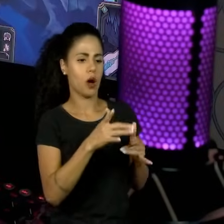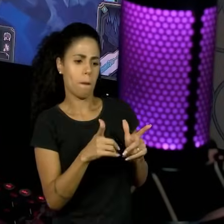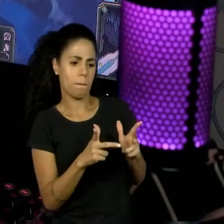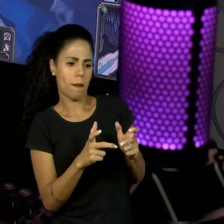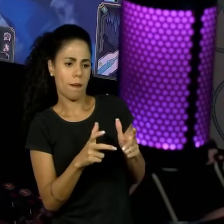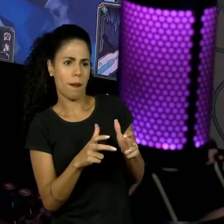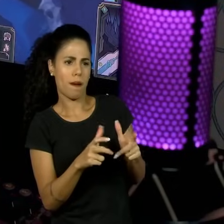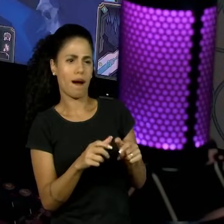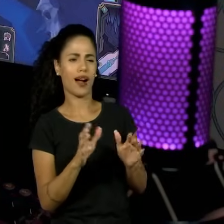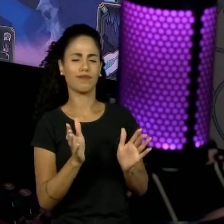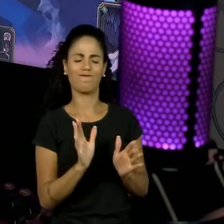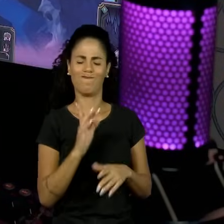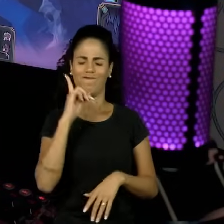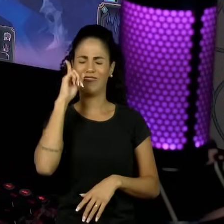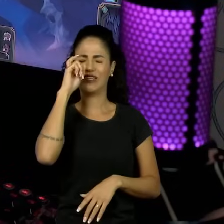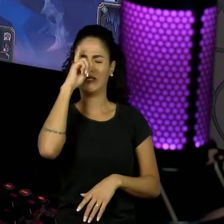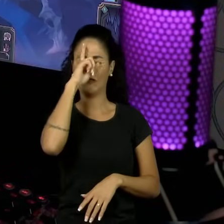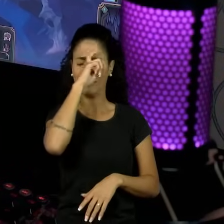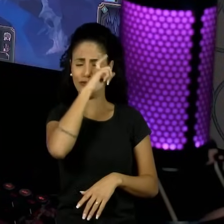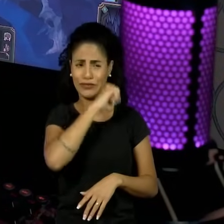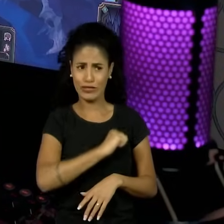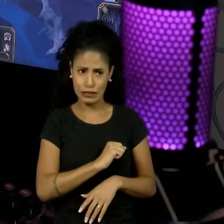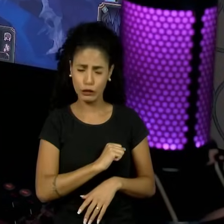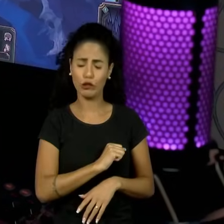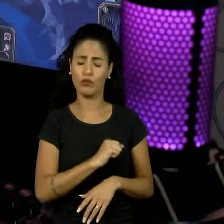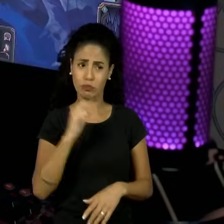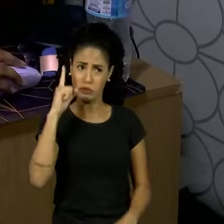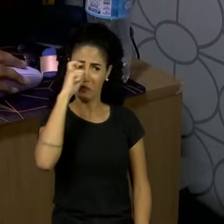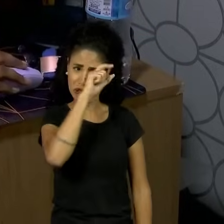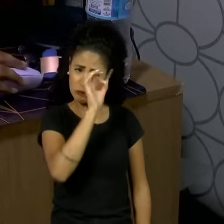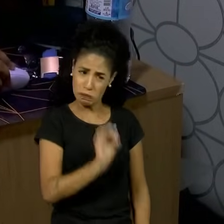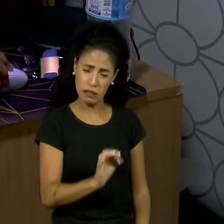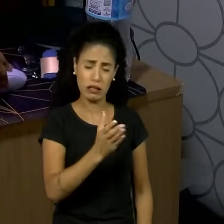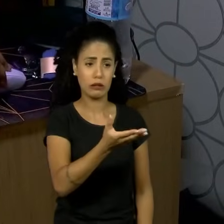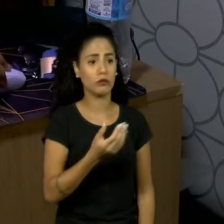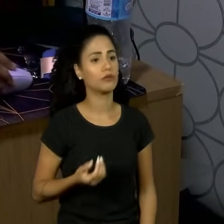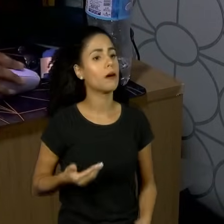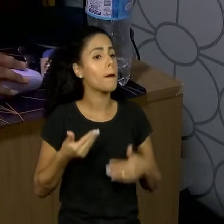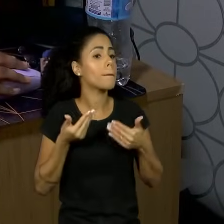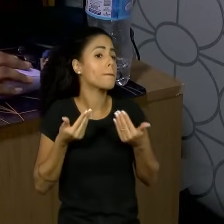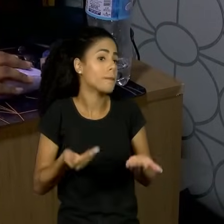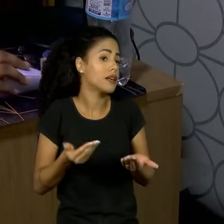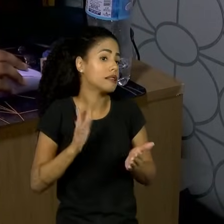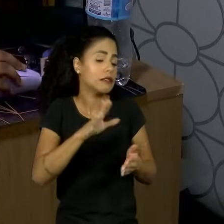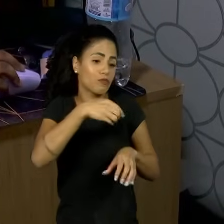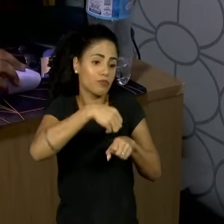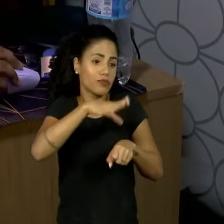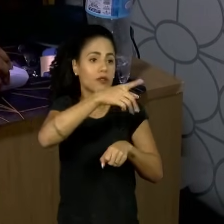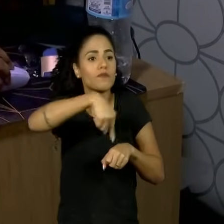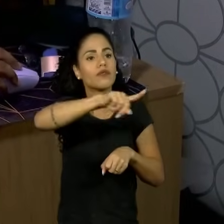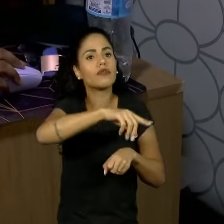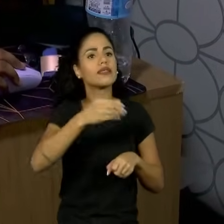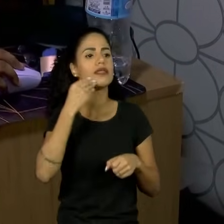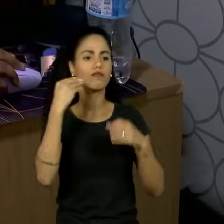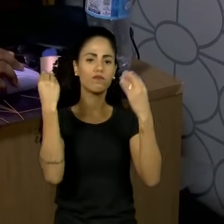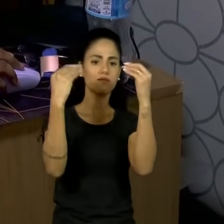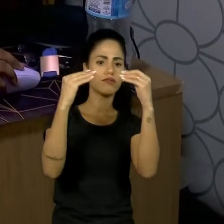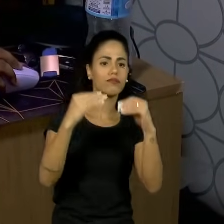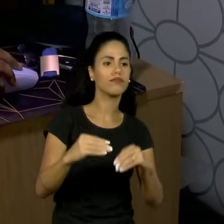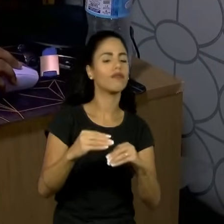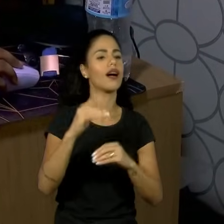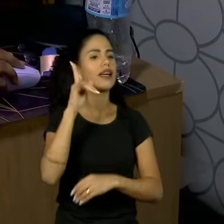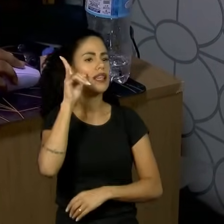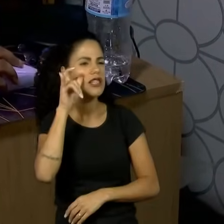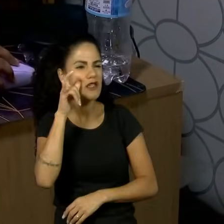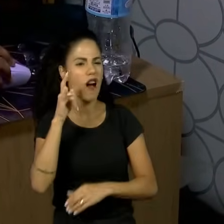streamer num ramo que é muito difícil. Mas a minha dica é que postem bastante nas redes